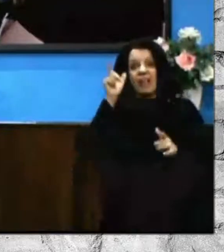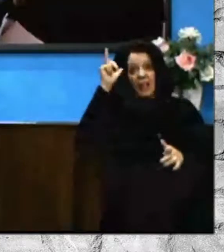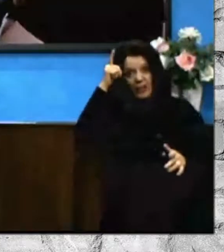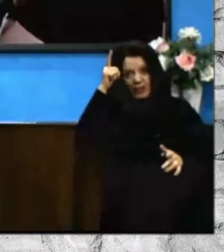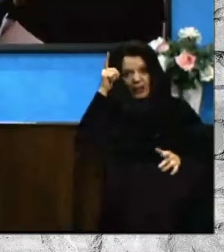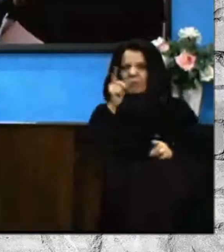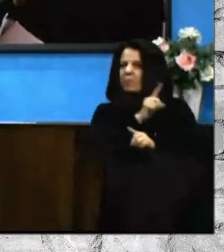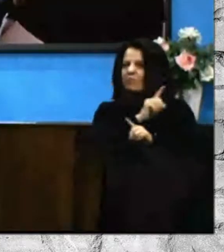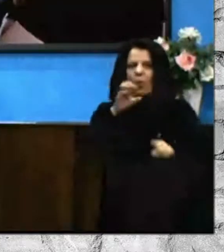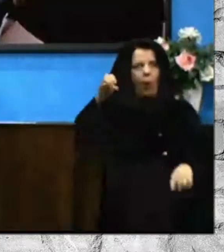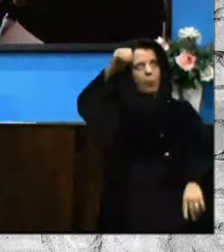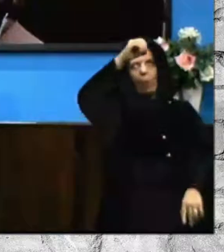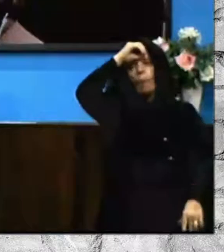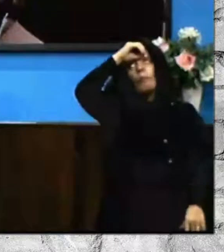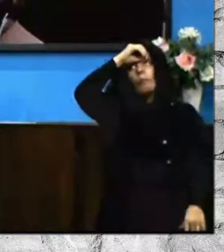bobo.